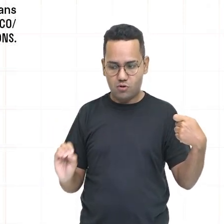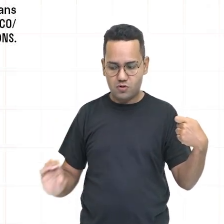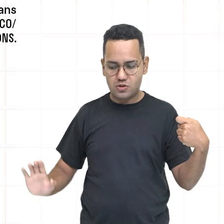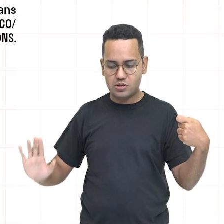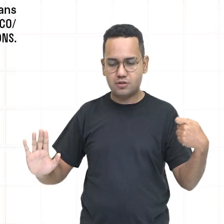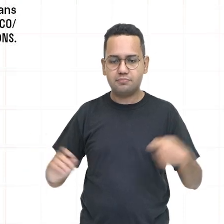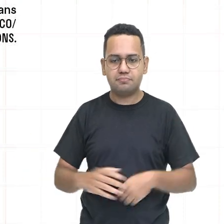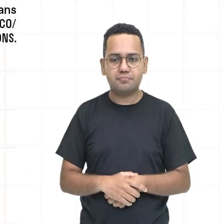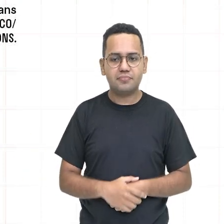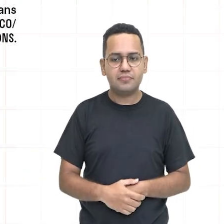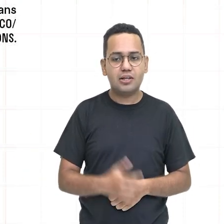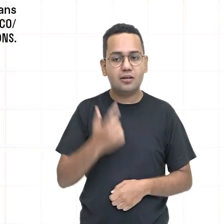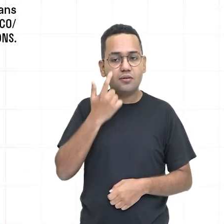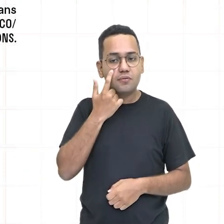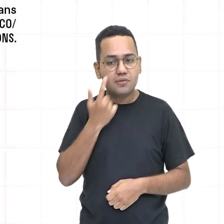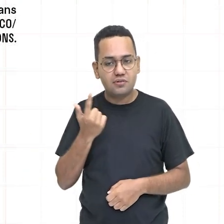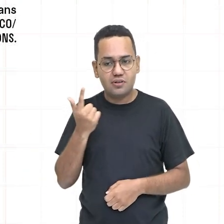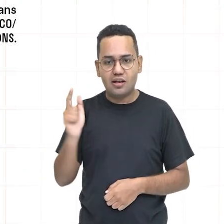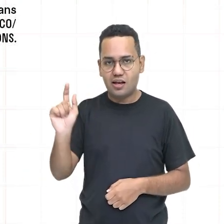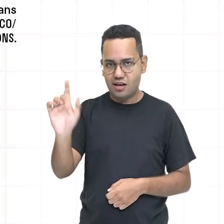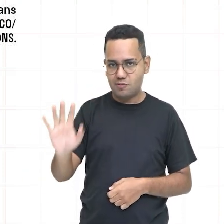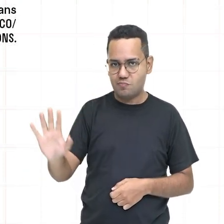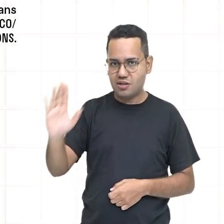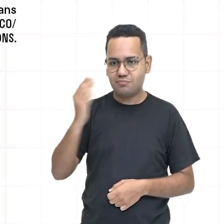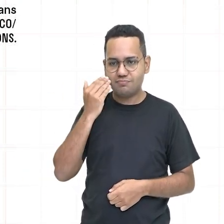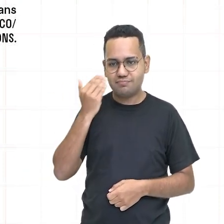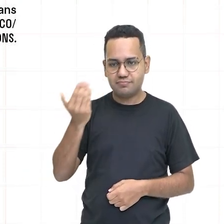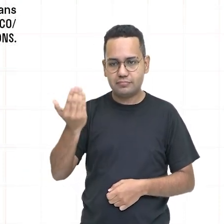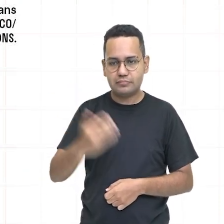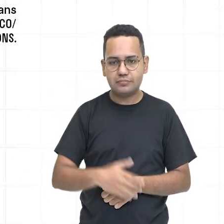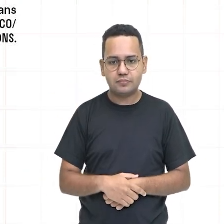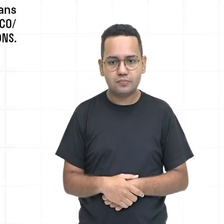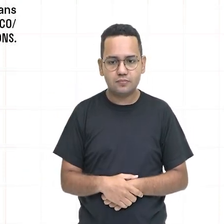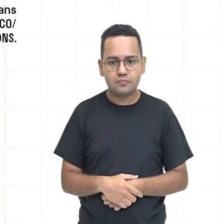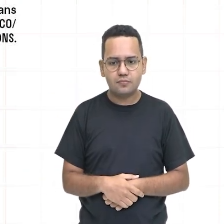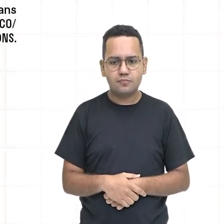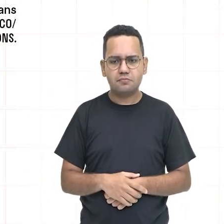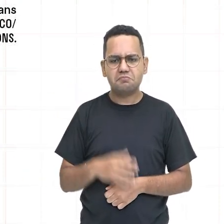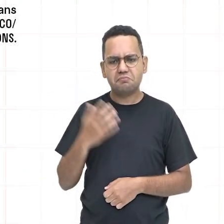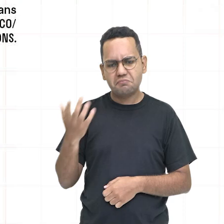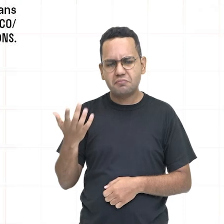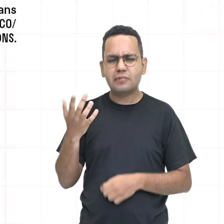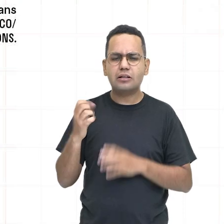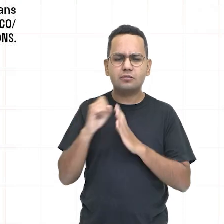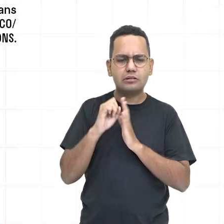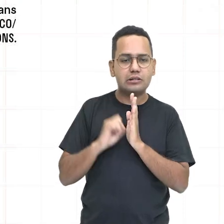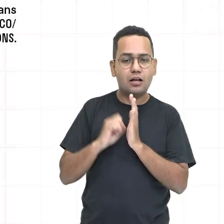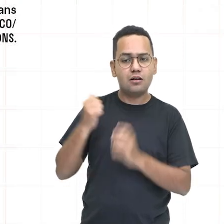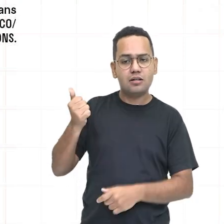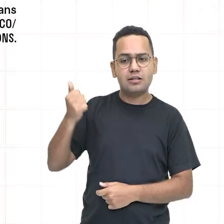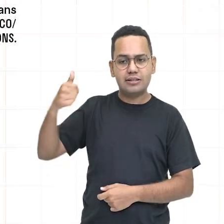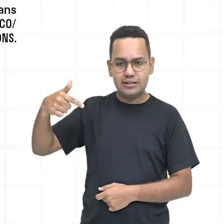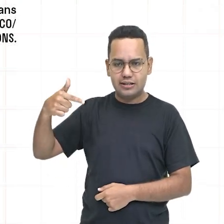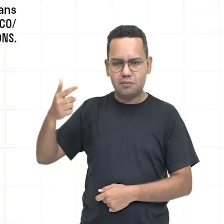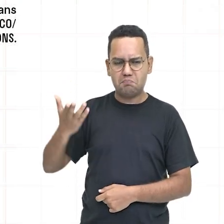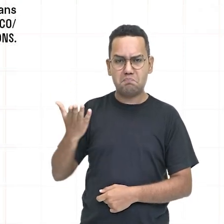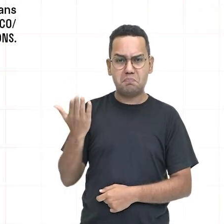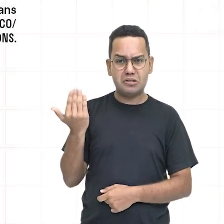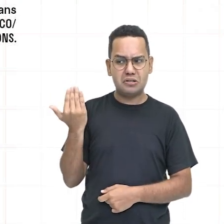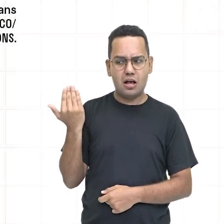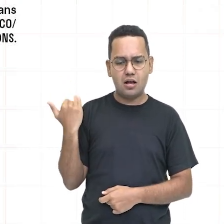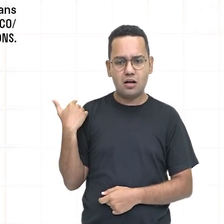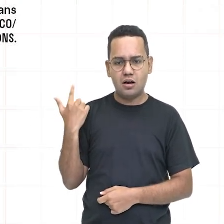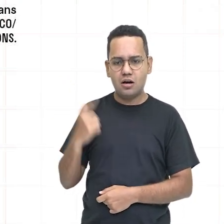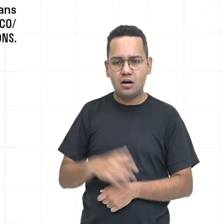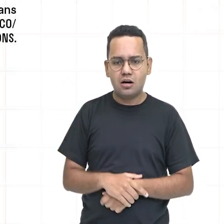interessante gravura. Se você está observando, é uma gravura lá do século XVII. Ela foi feita